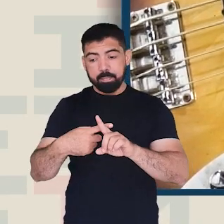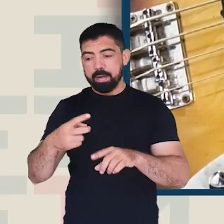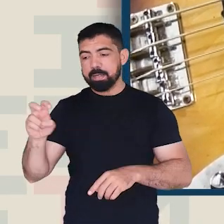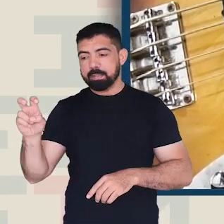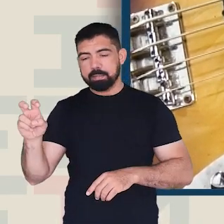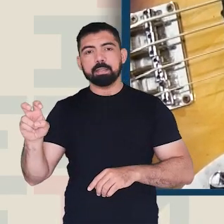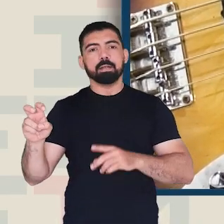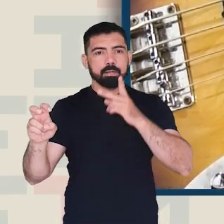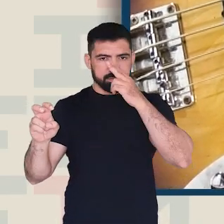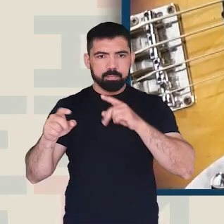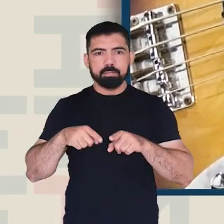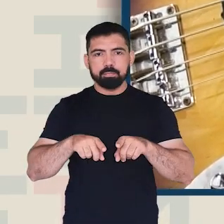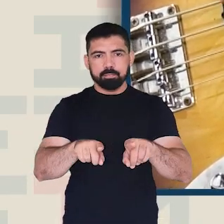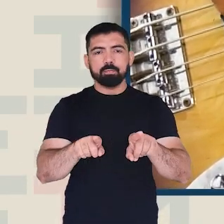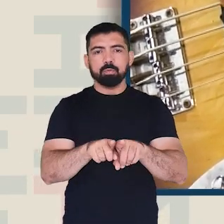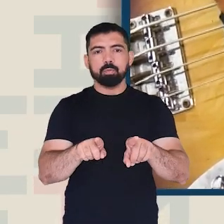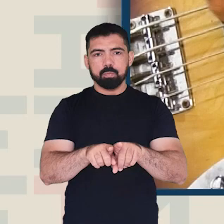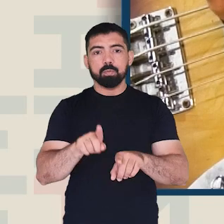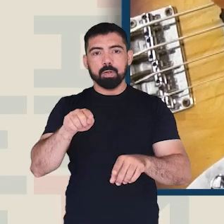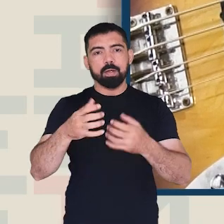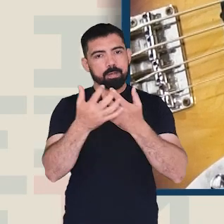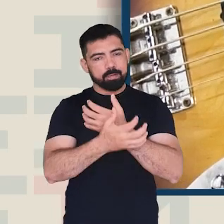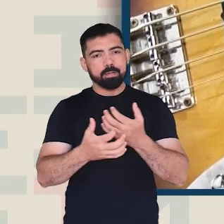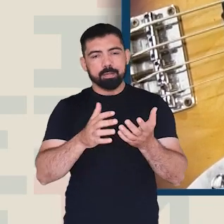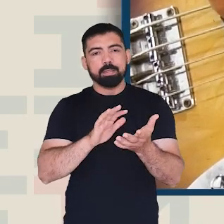Ainda é samba.